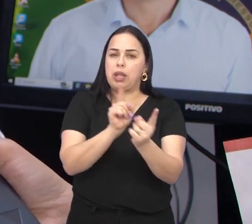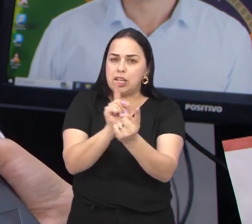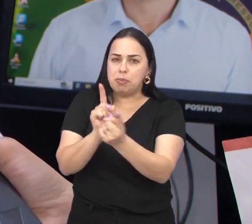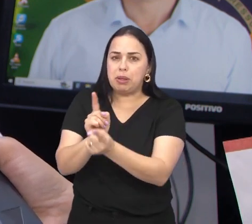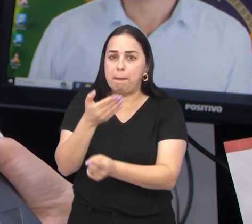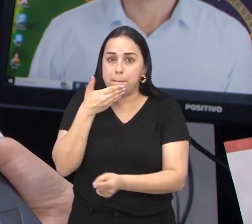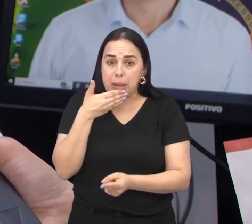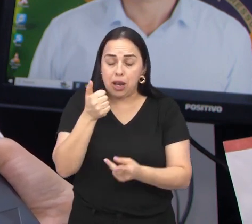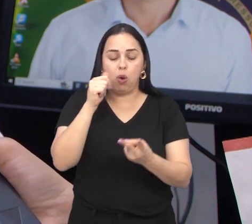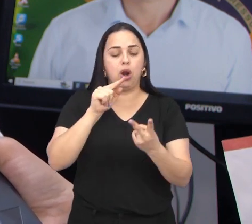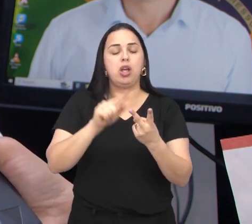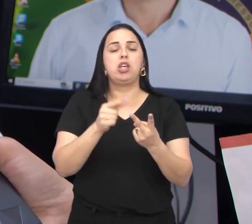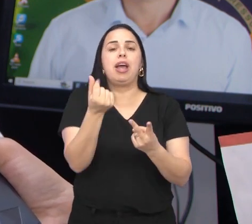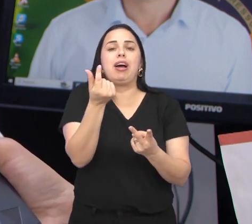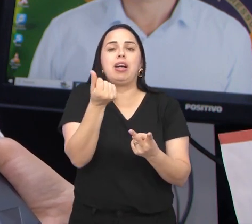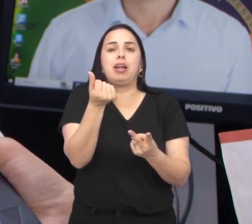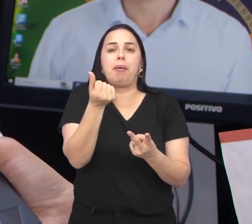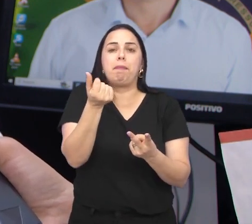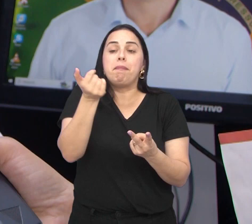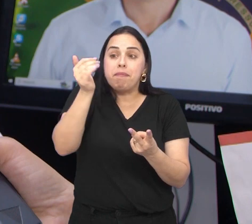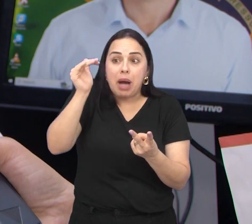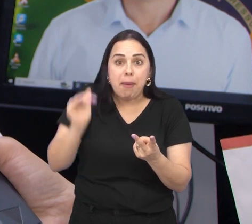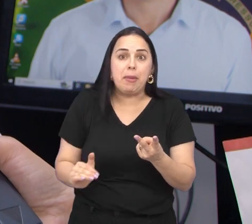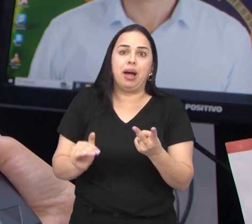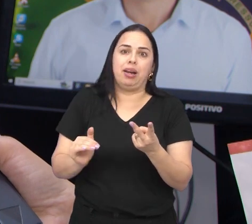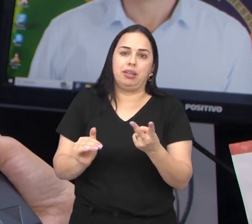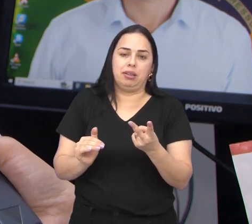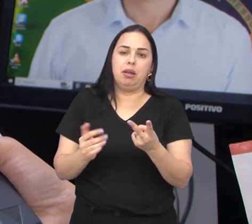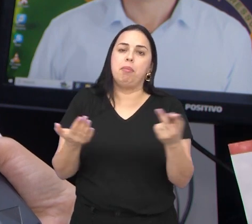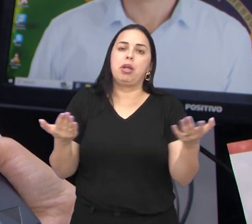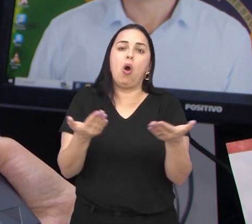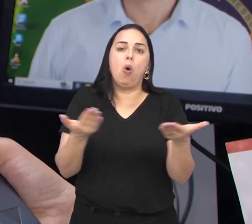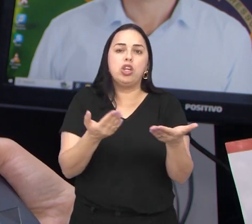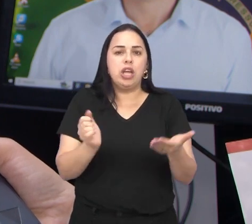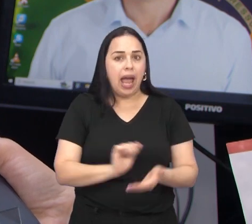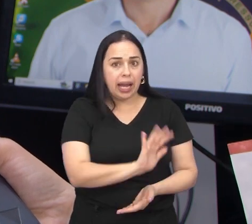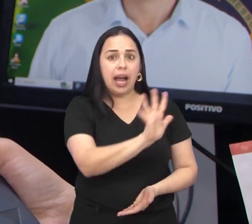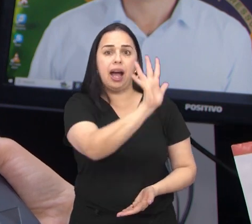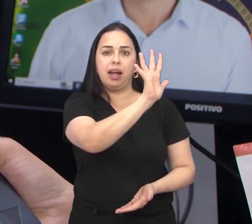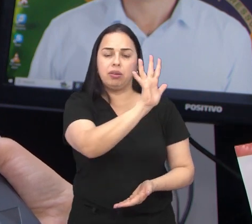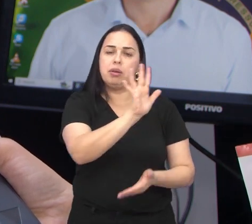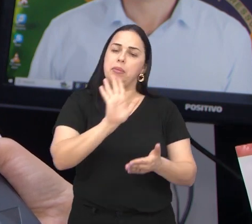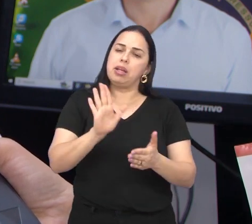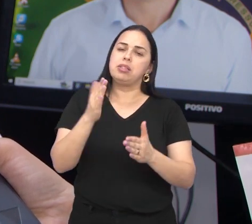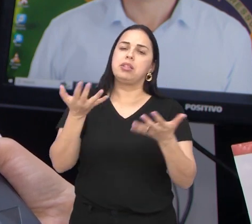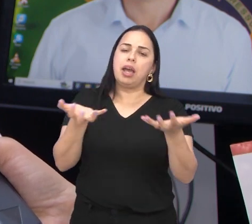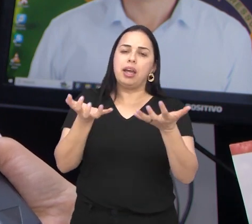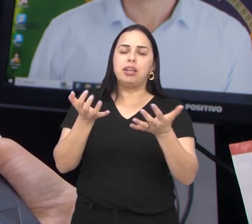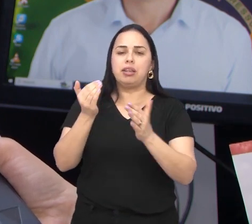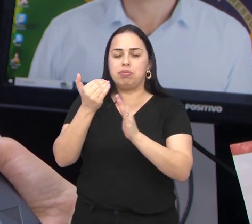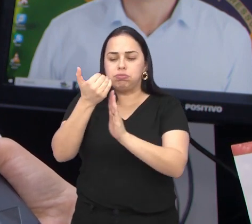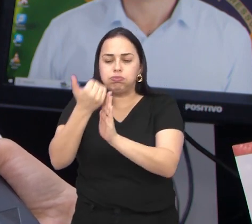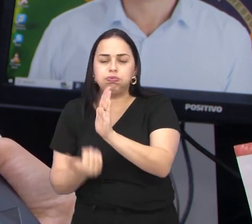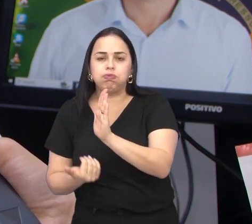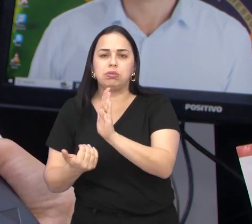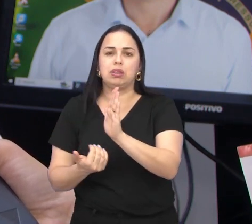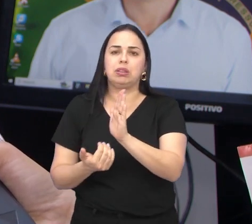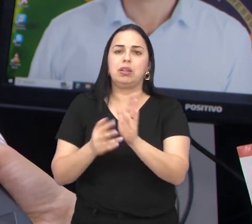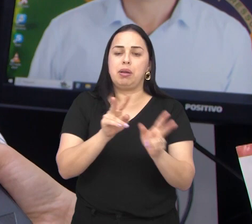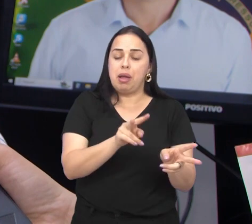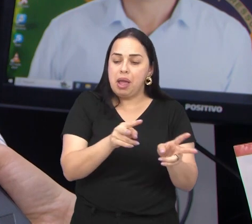Diminuir o preço das tarifas cobradas, que é alta, né? Então, é o que nós esperamos também. Eu acredito que a iniciativa